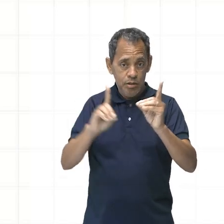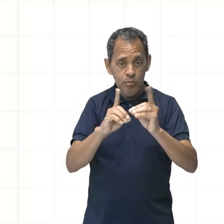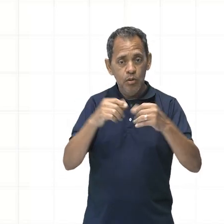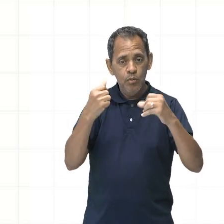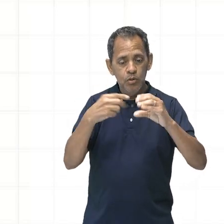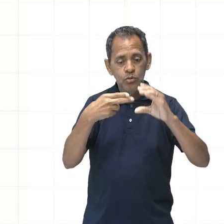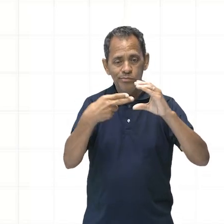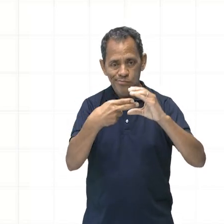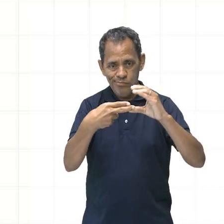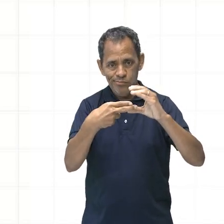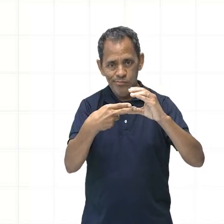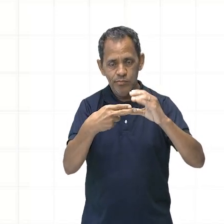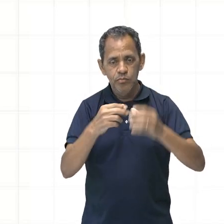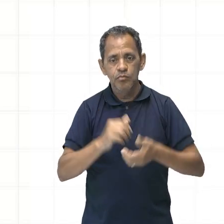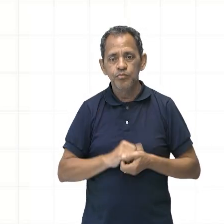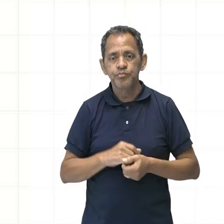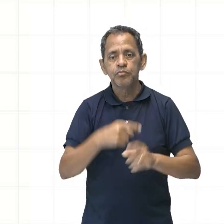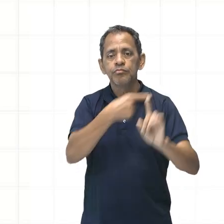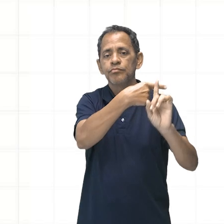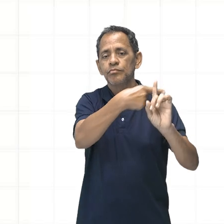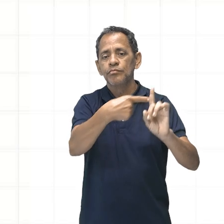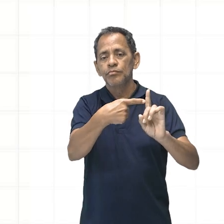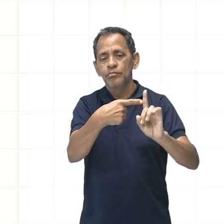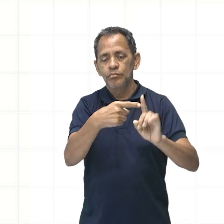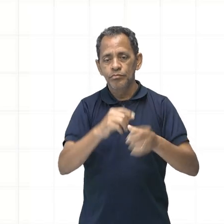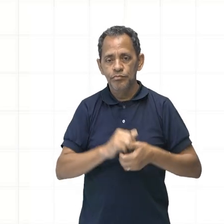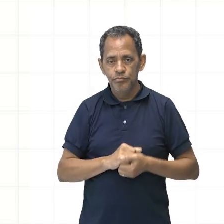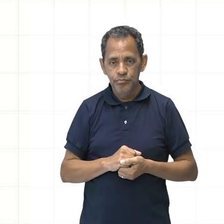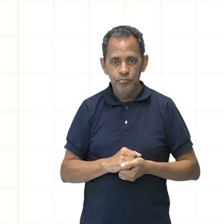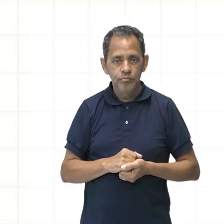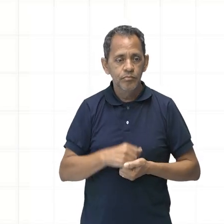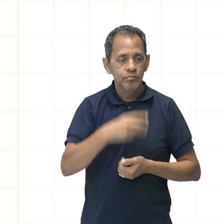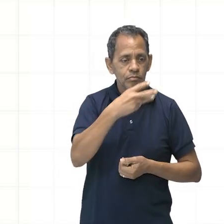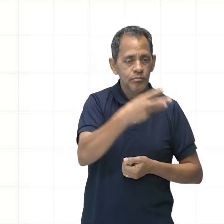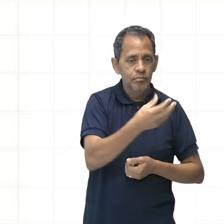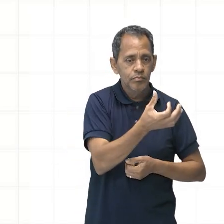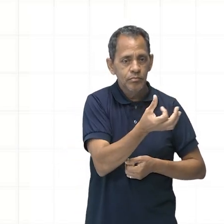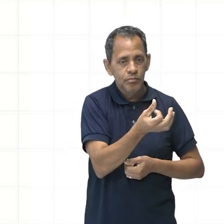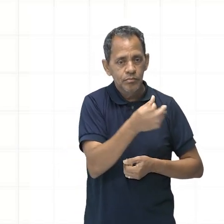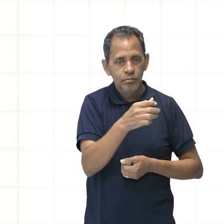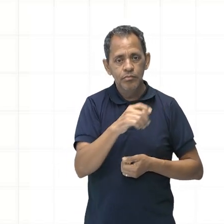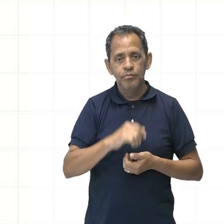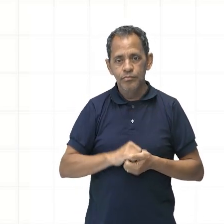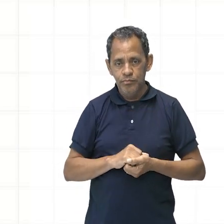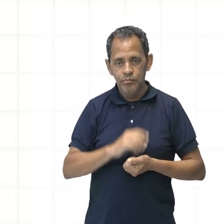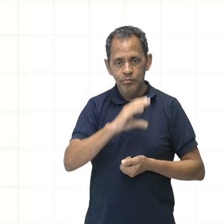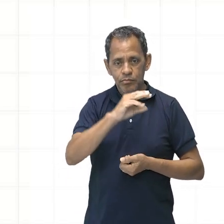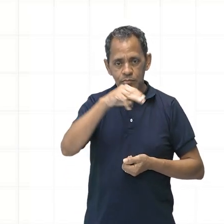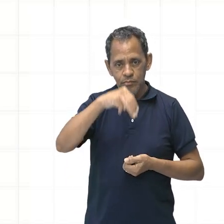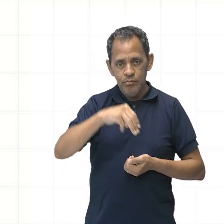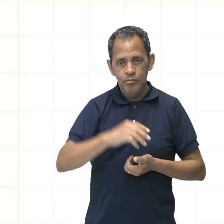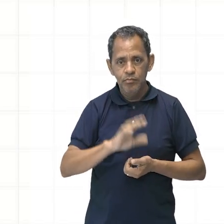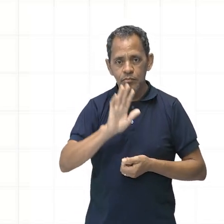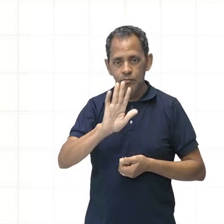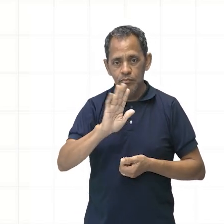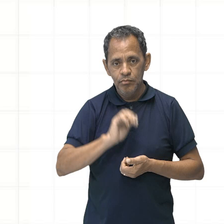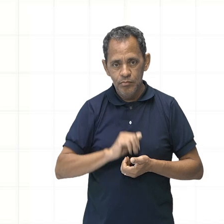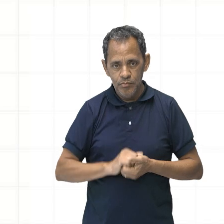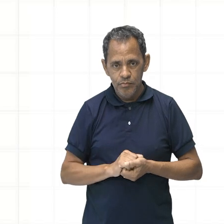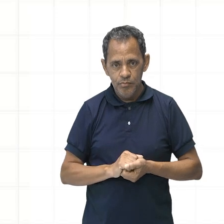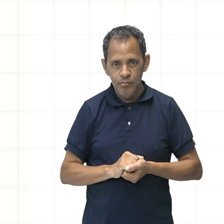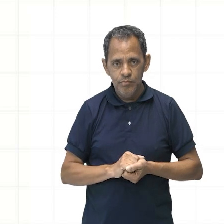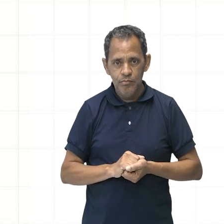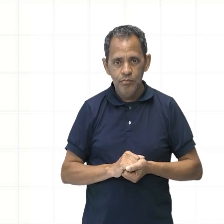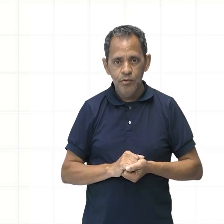a metade. Tudo bem? Então, seria 36 centímetros. Porém,